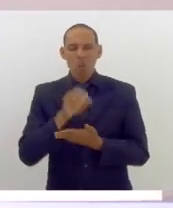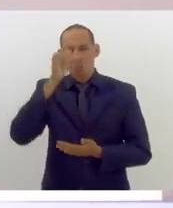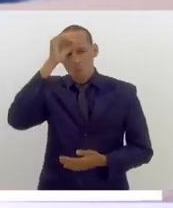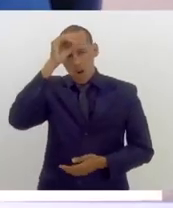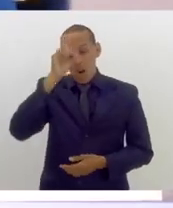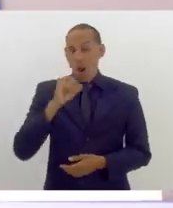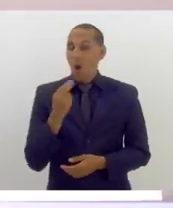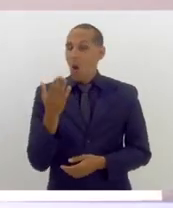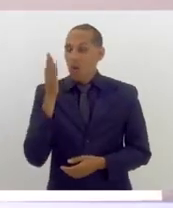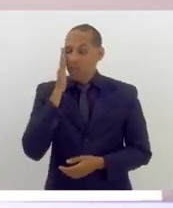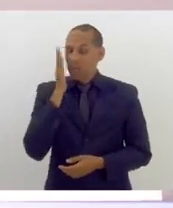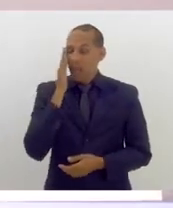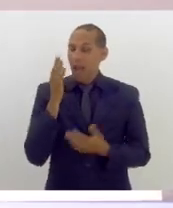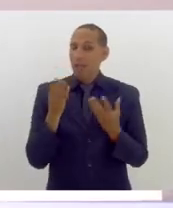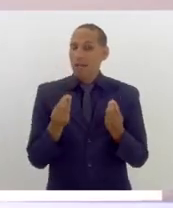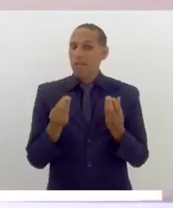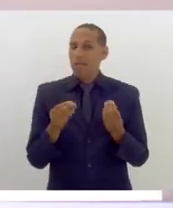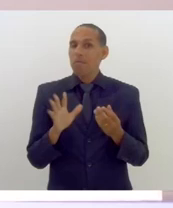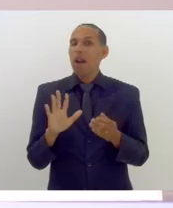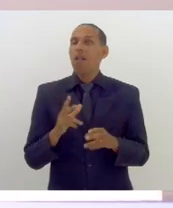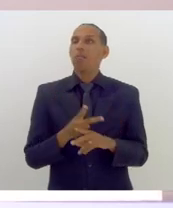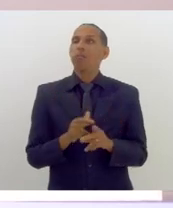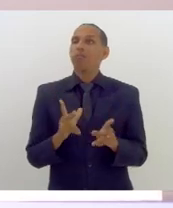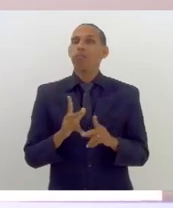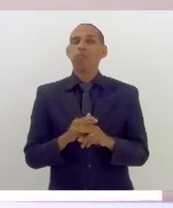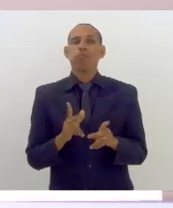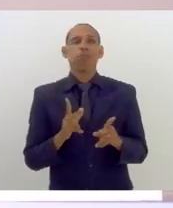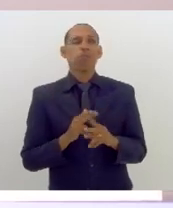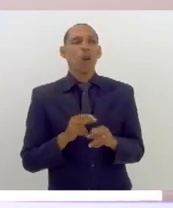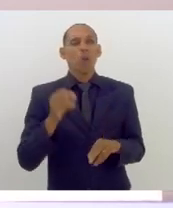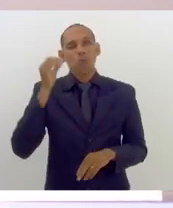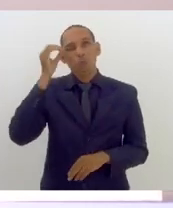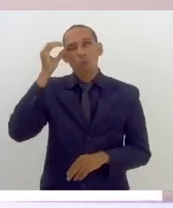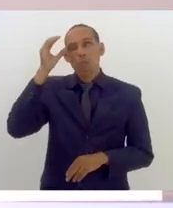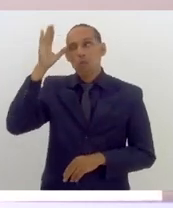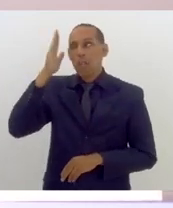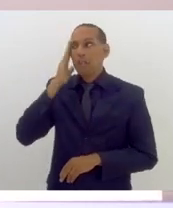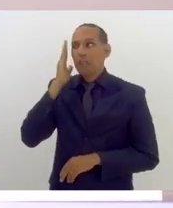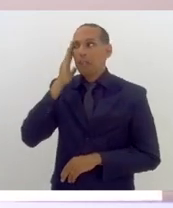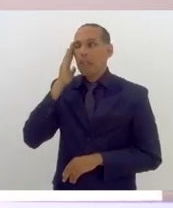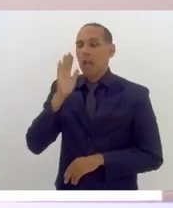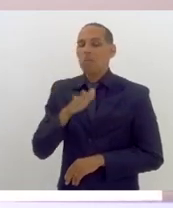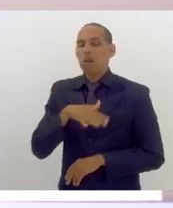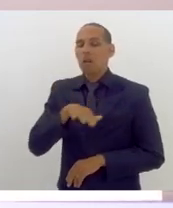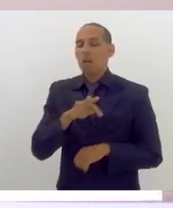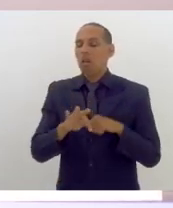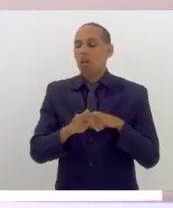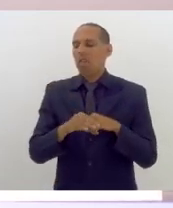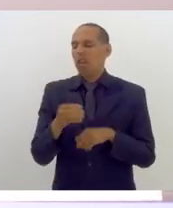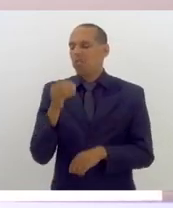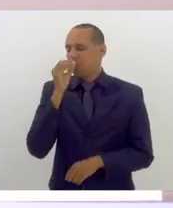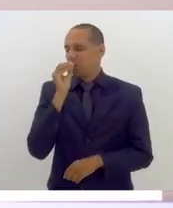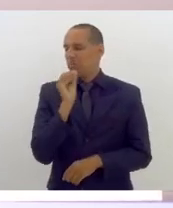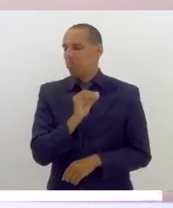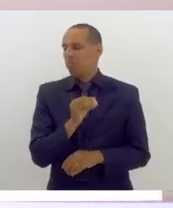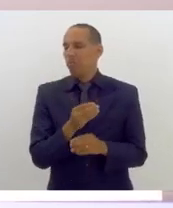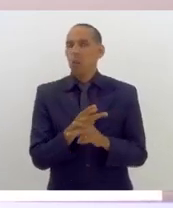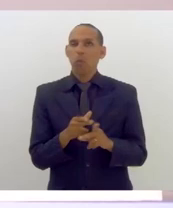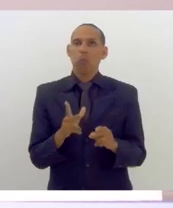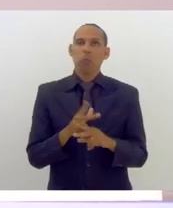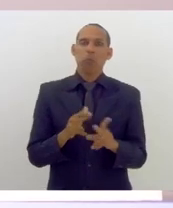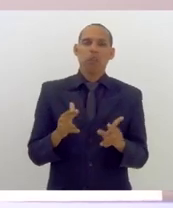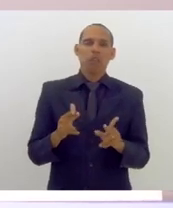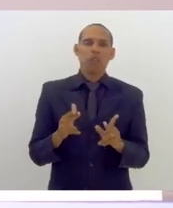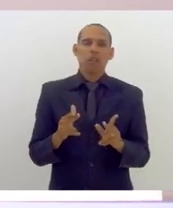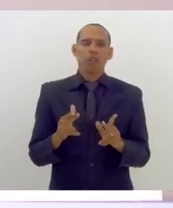ele tinha muito conhecimento e fingiu que o conhecimento que existia por parte dos técnicos não era importante ele